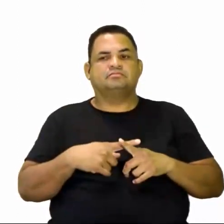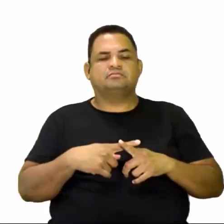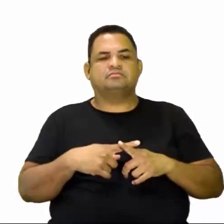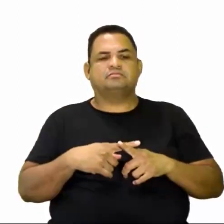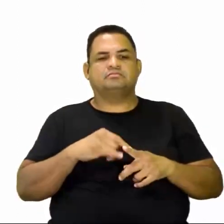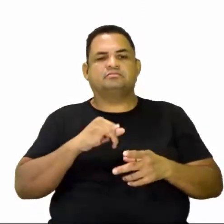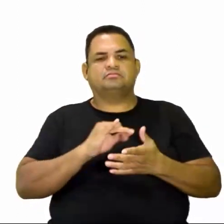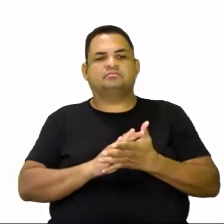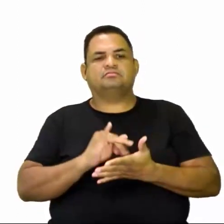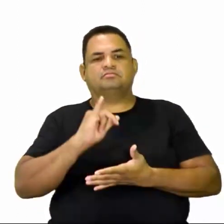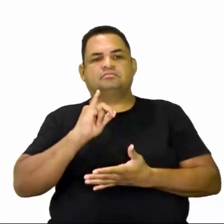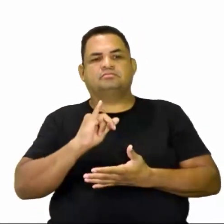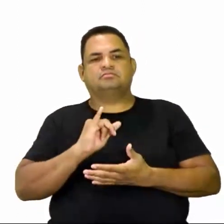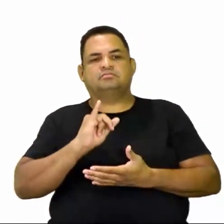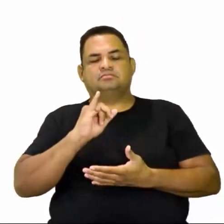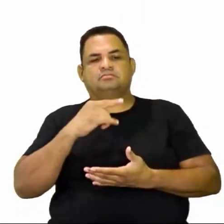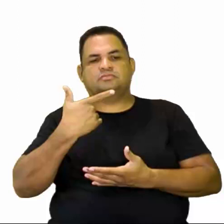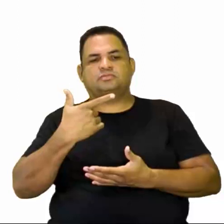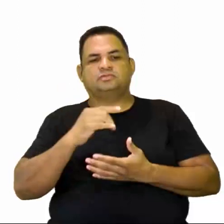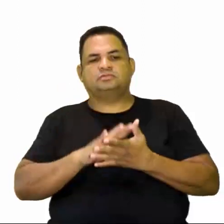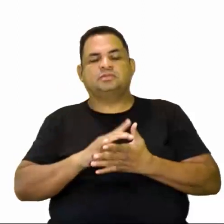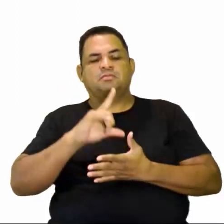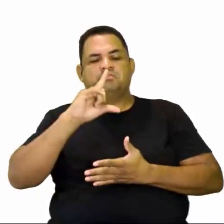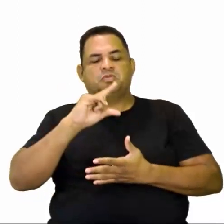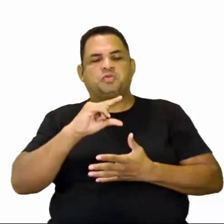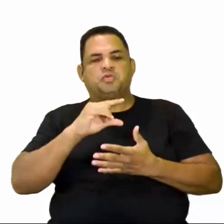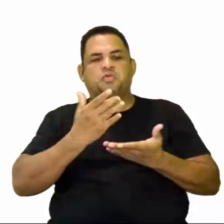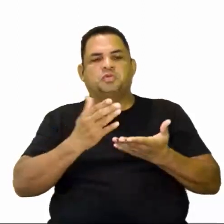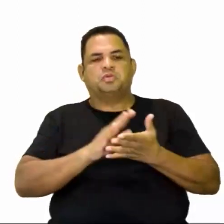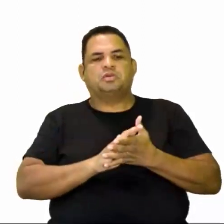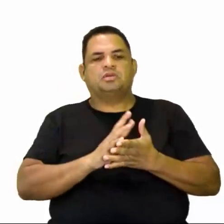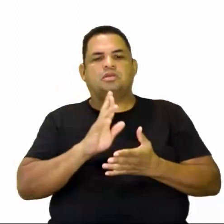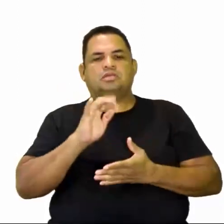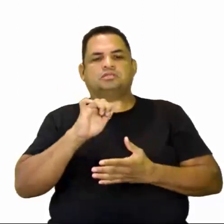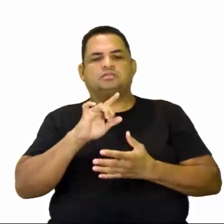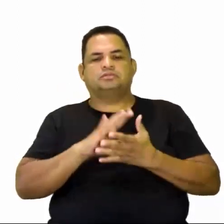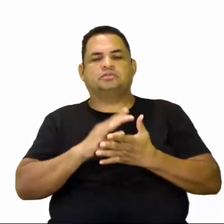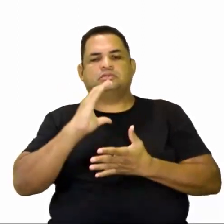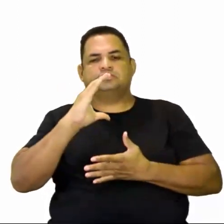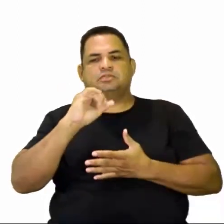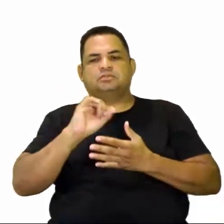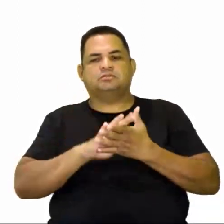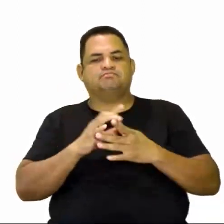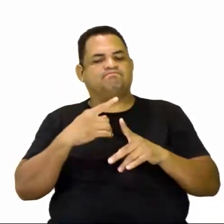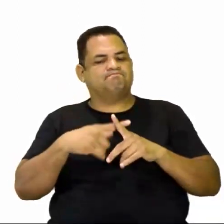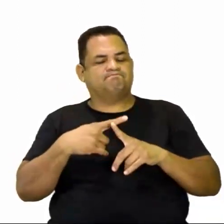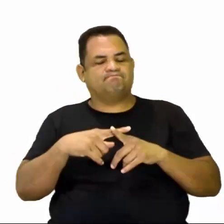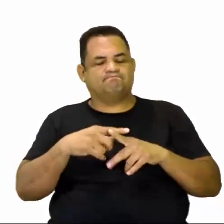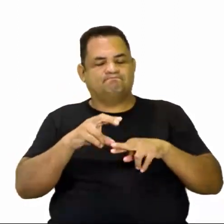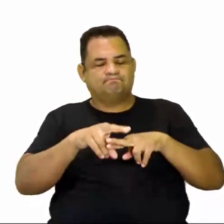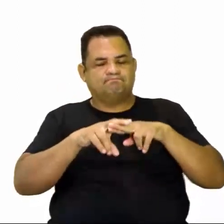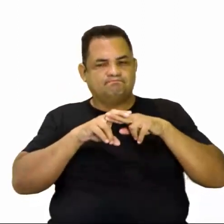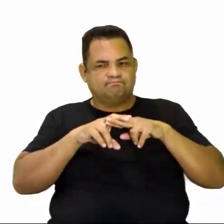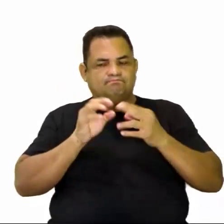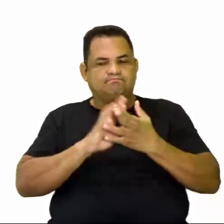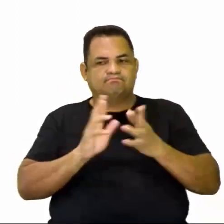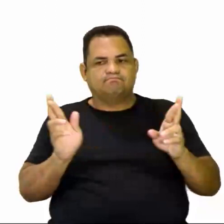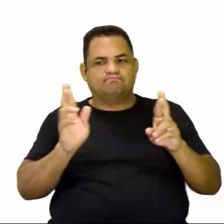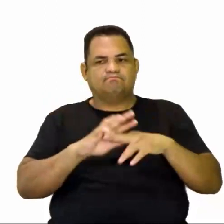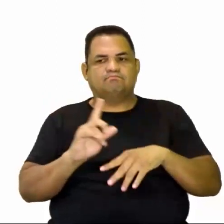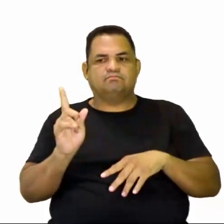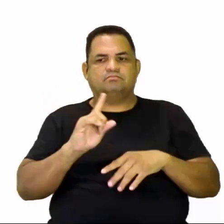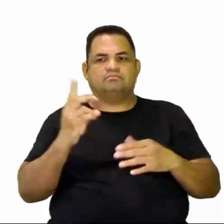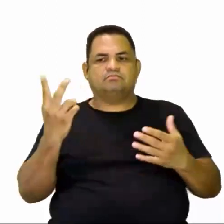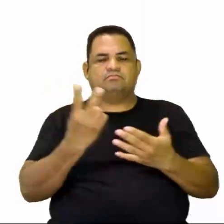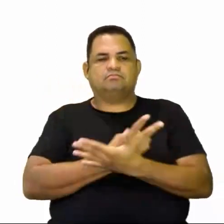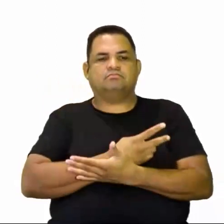o iodo é menos reativo que o cloro, por isso a reação não Acontece mesmo. Em